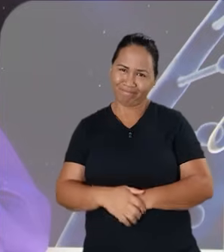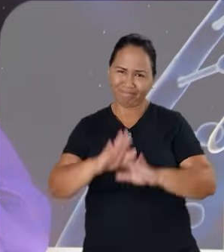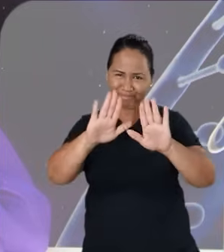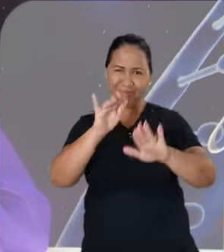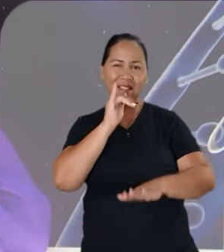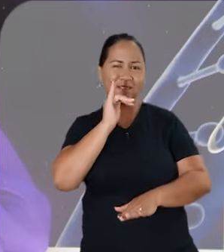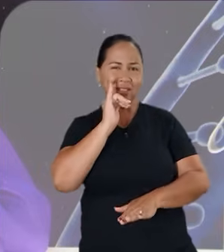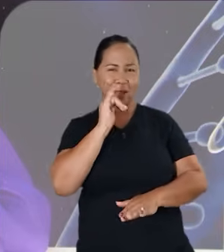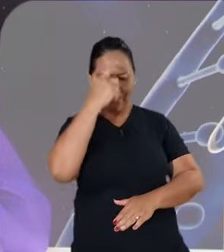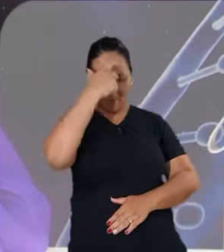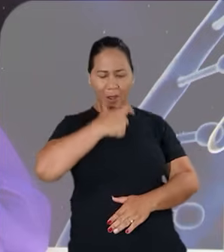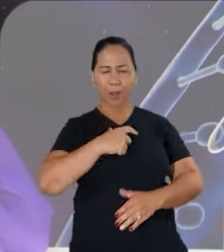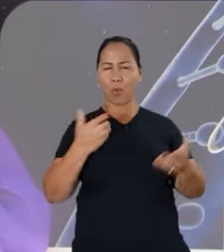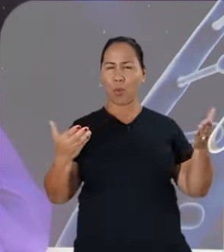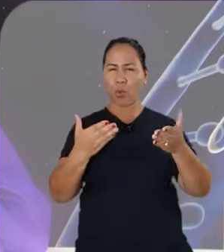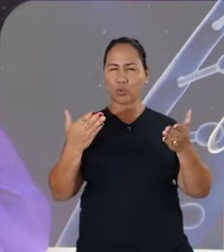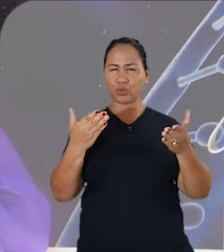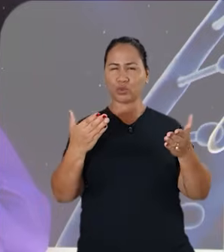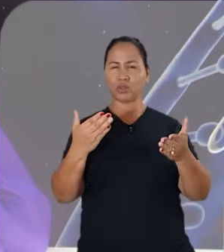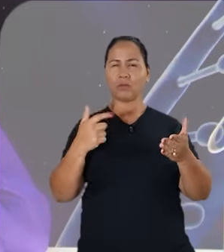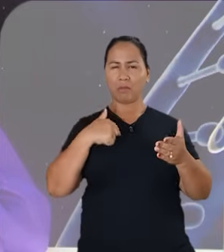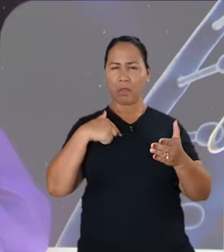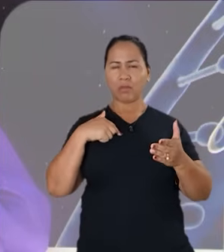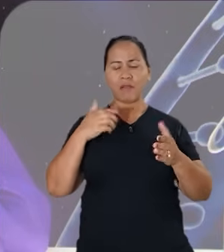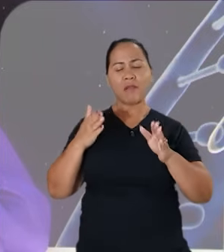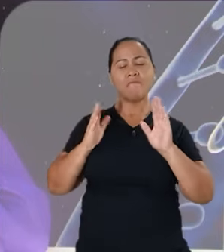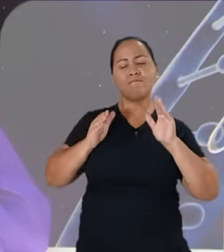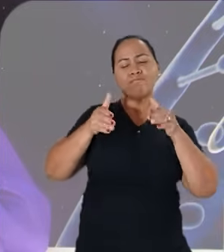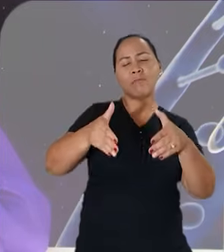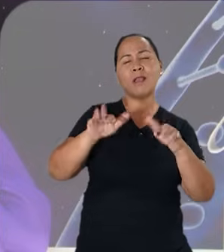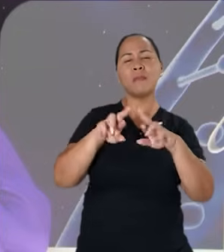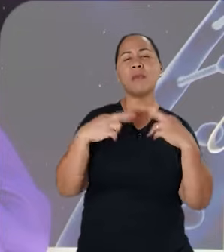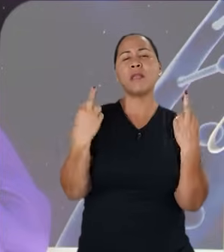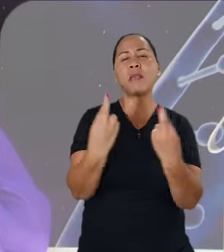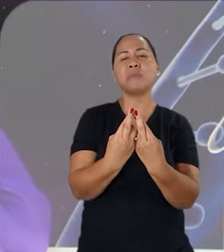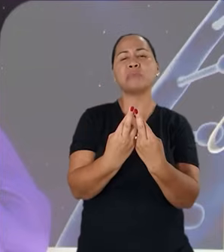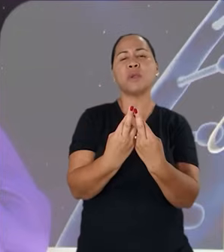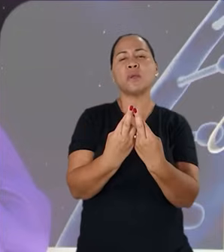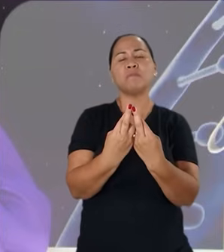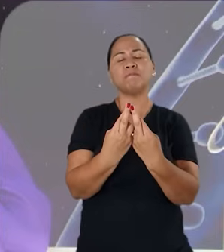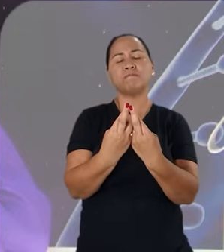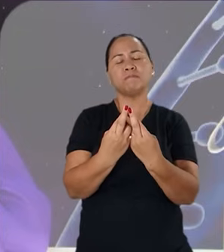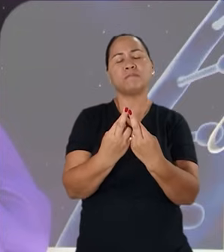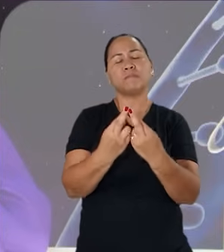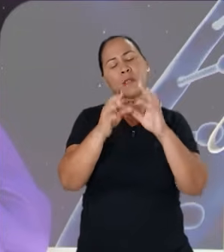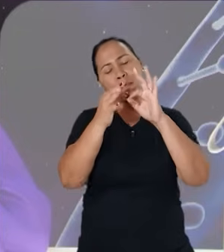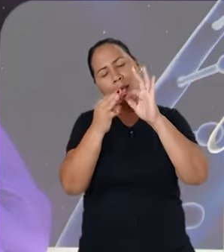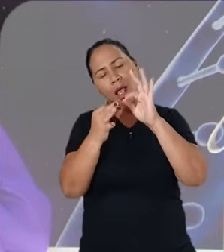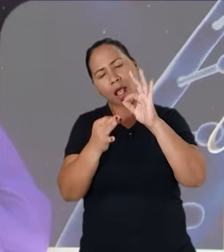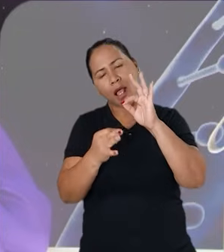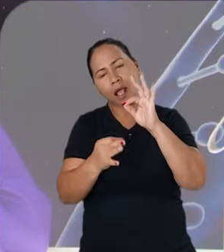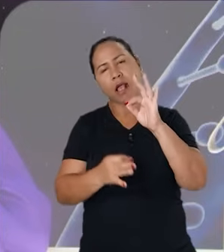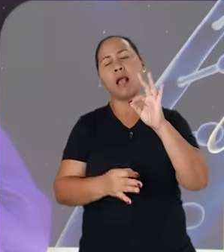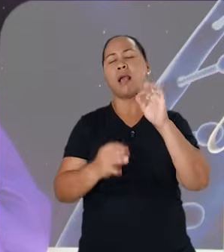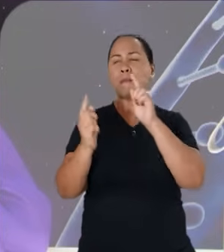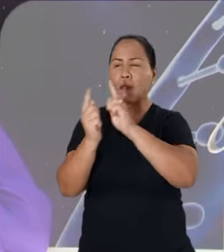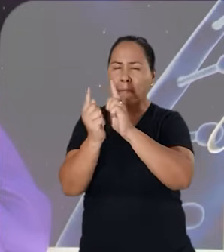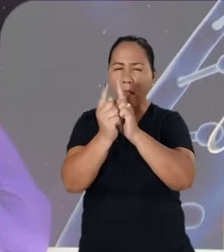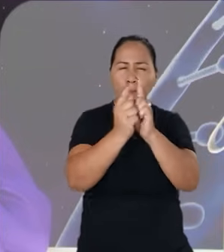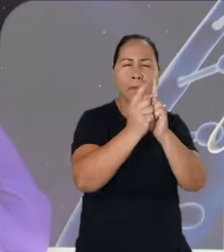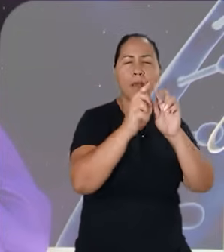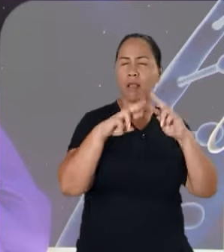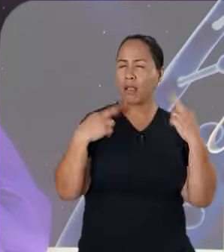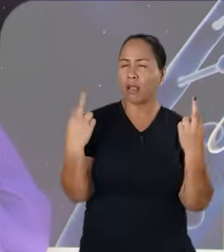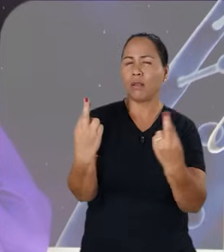Hoje, eu estava no meio de uma reunião e eu decidi que eu